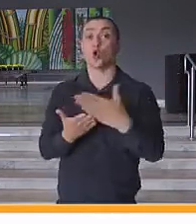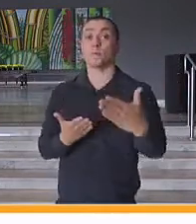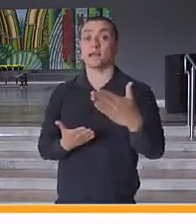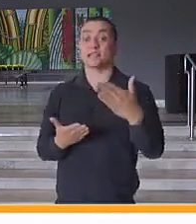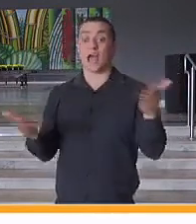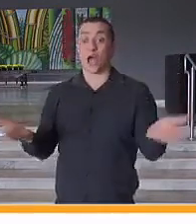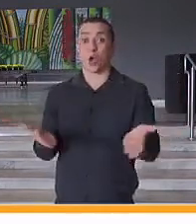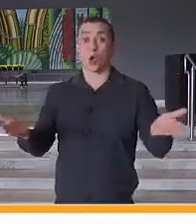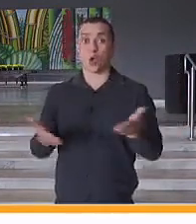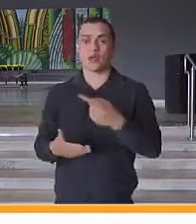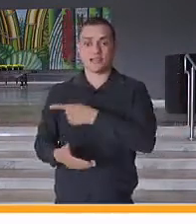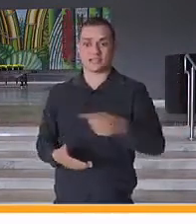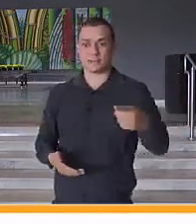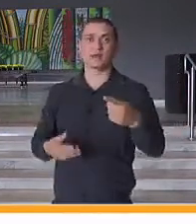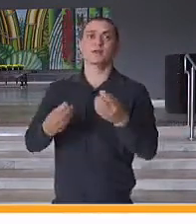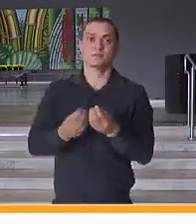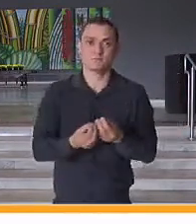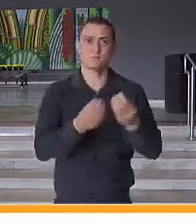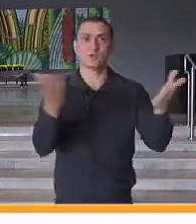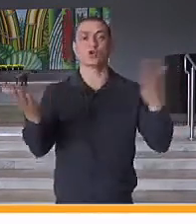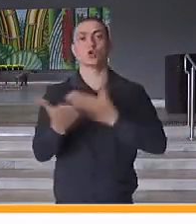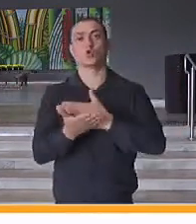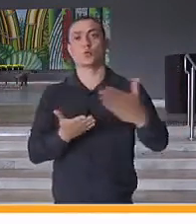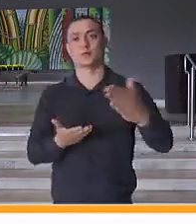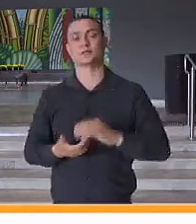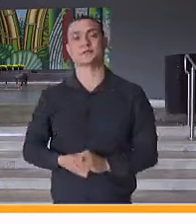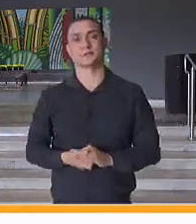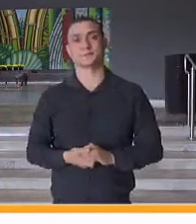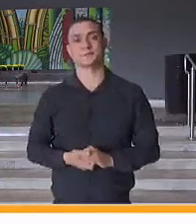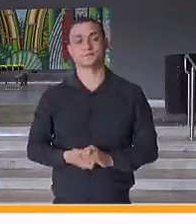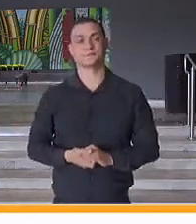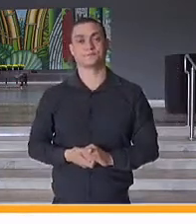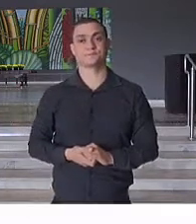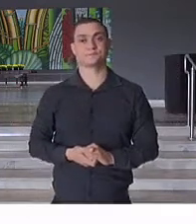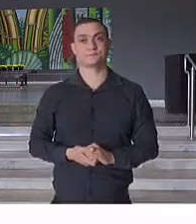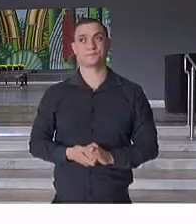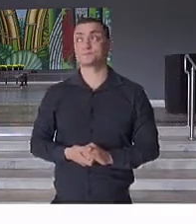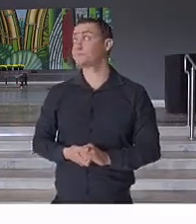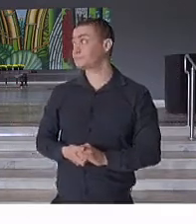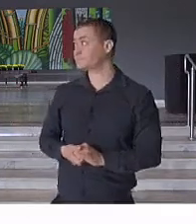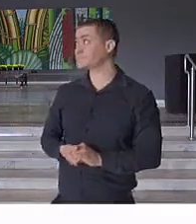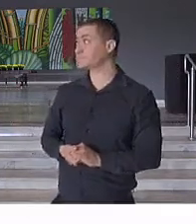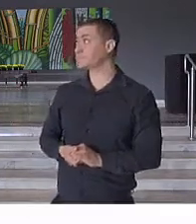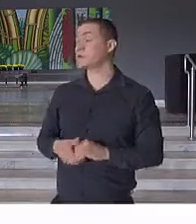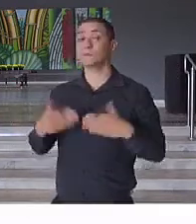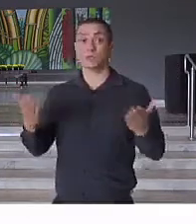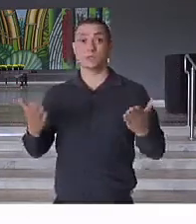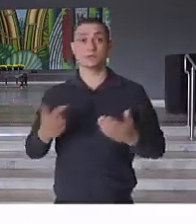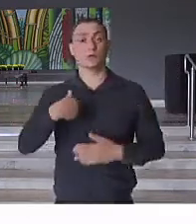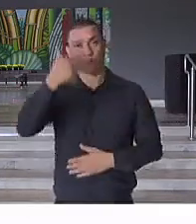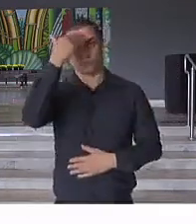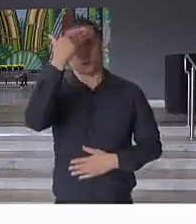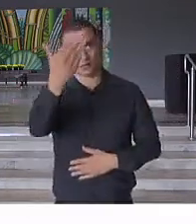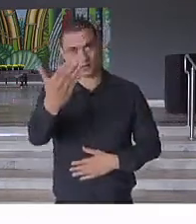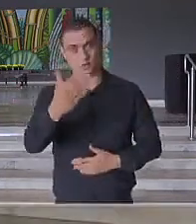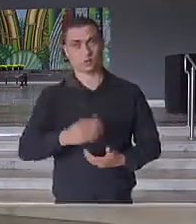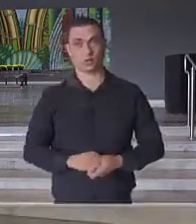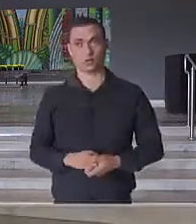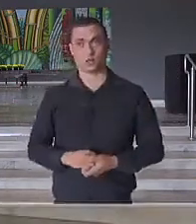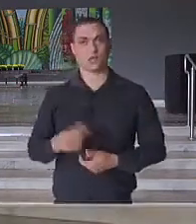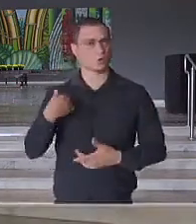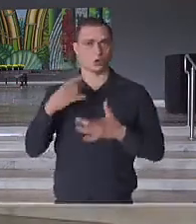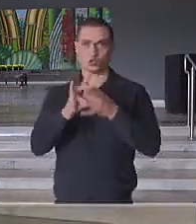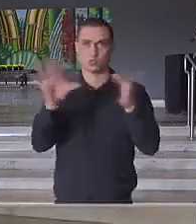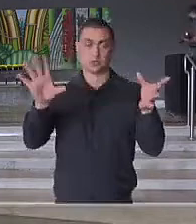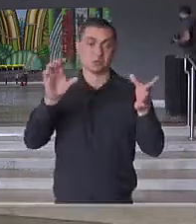entregues já nesta semana que entra, a partir de terça-feira. Pode passar? Agradeço, ficaremos